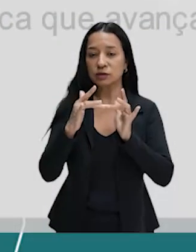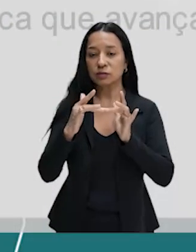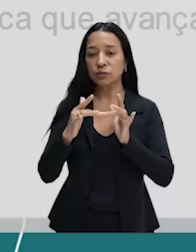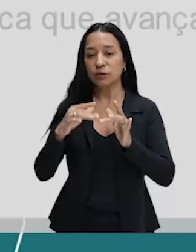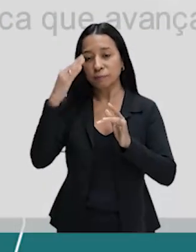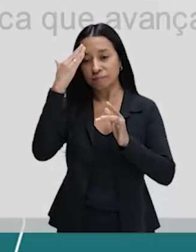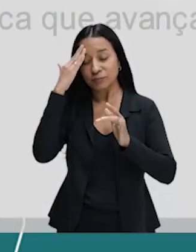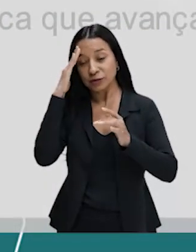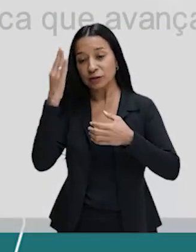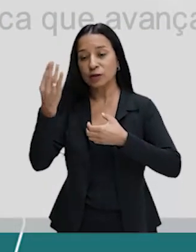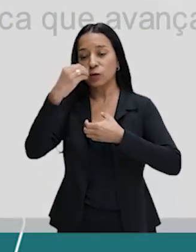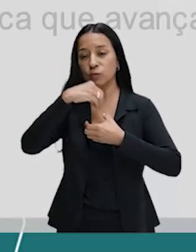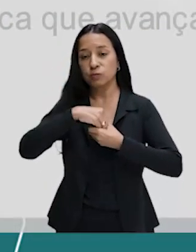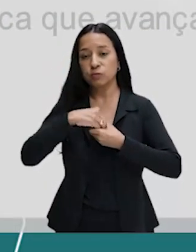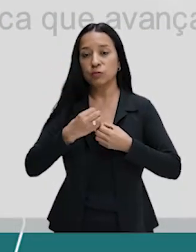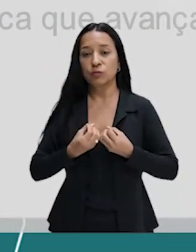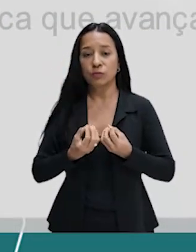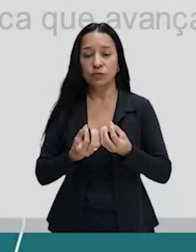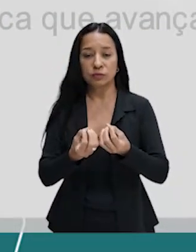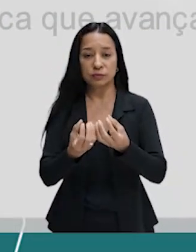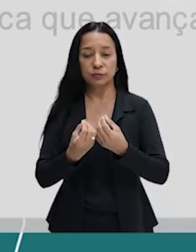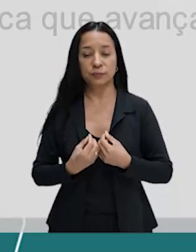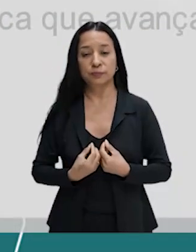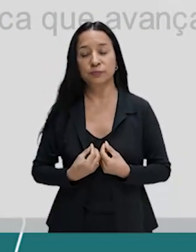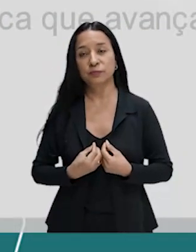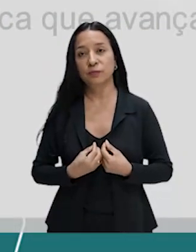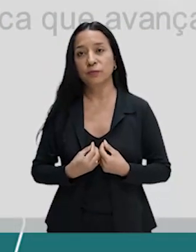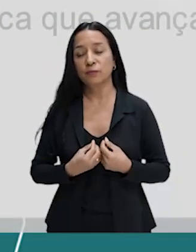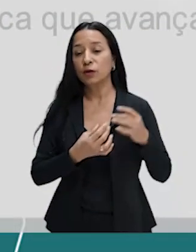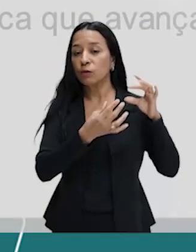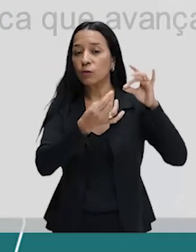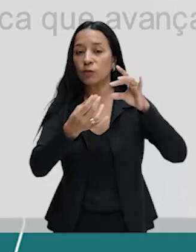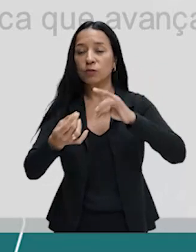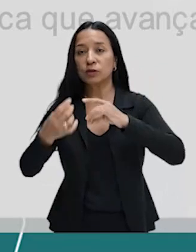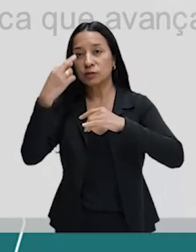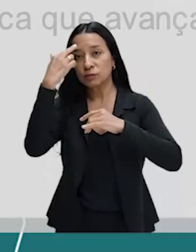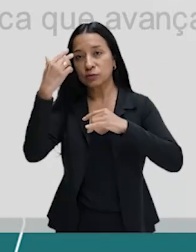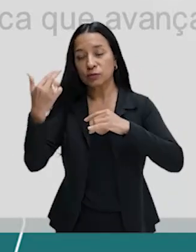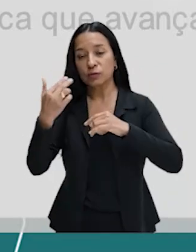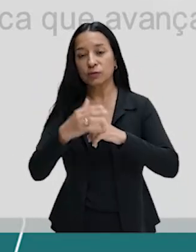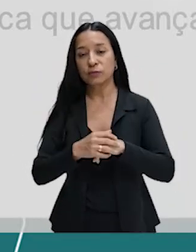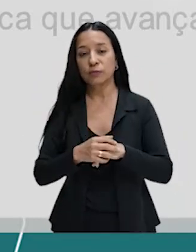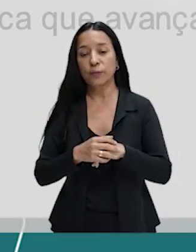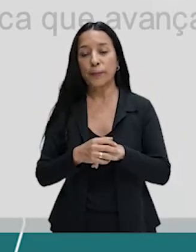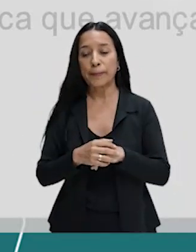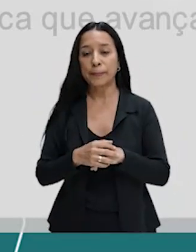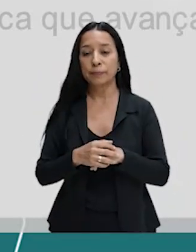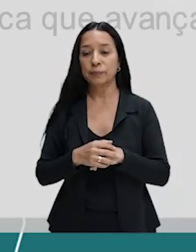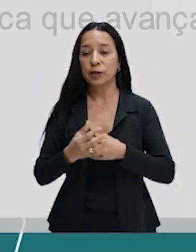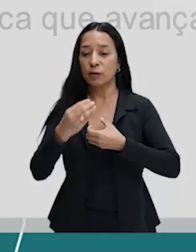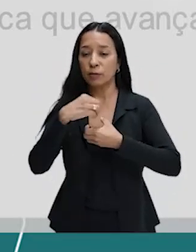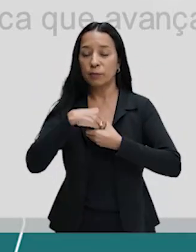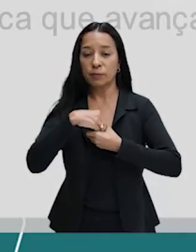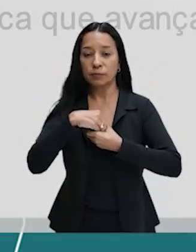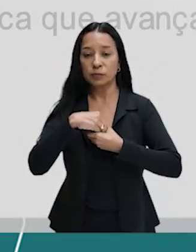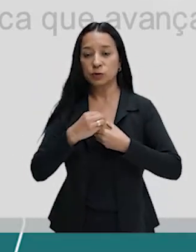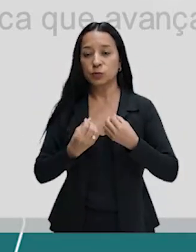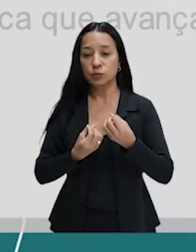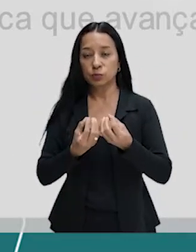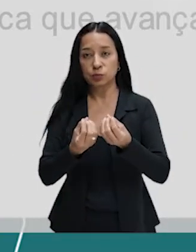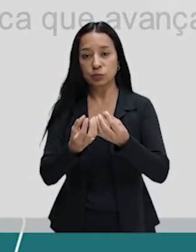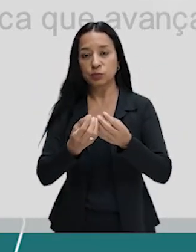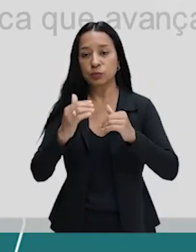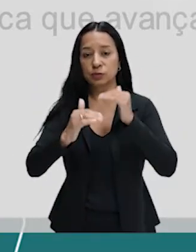Contexto histórico. Quando isso acontece? Quando o parnasianismo se desenvolve, nós temos consolidação da